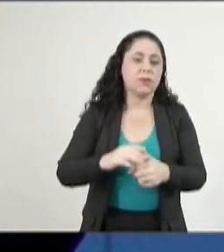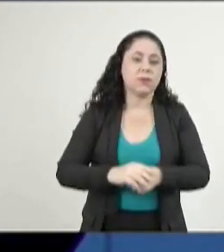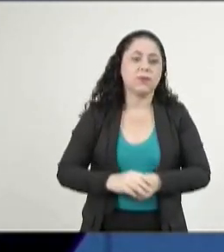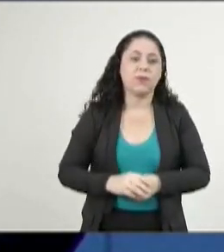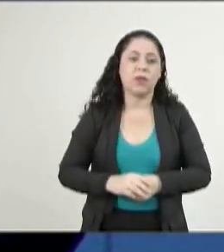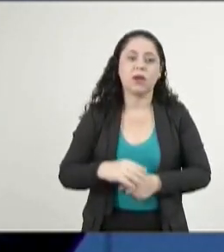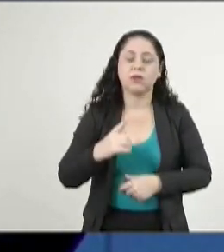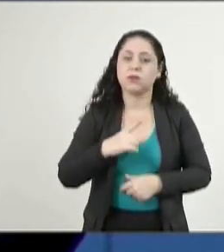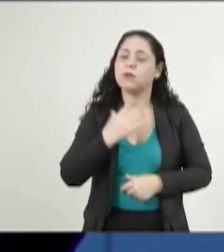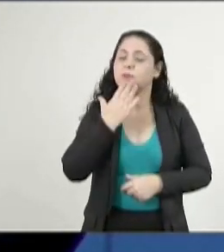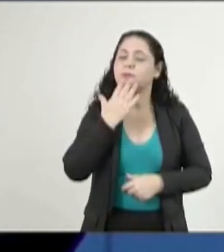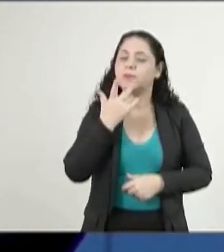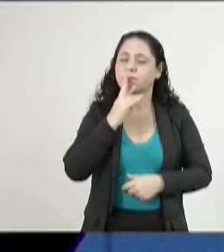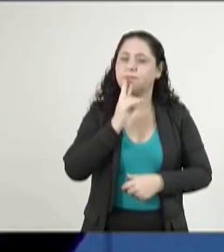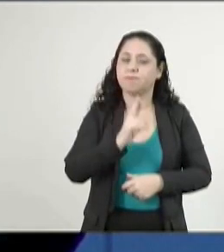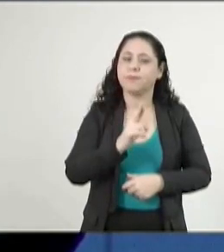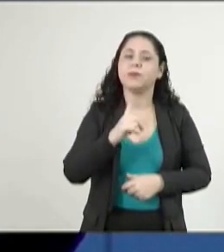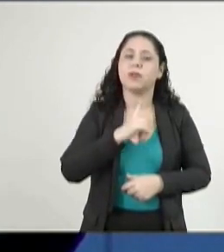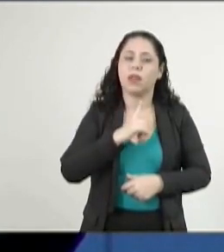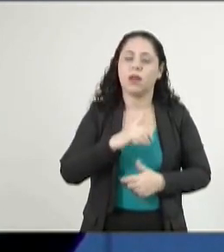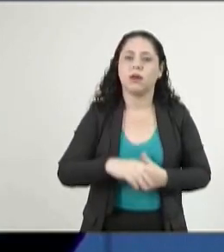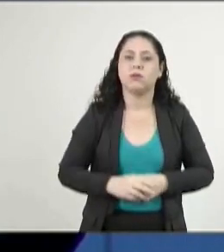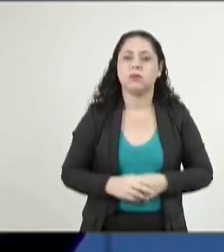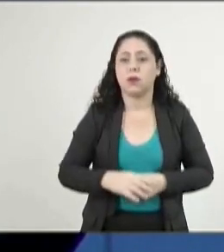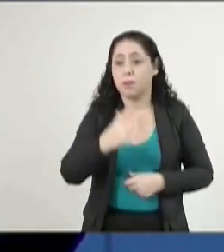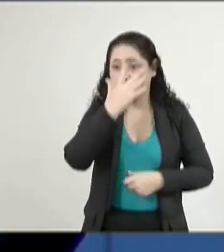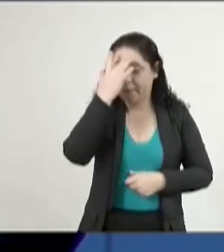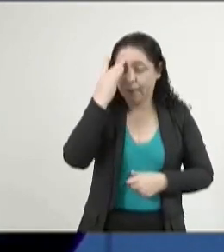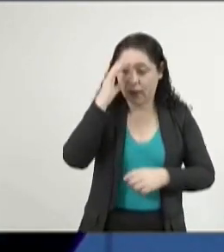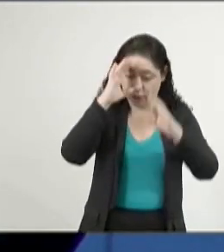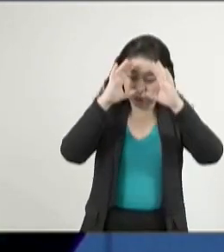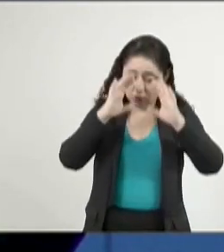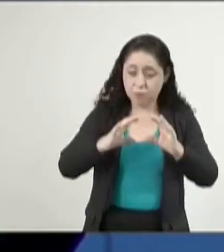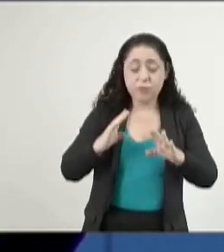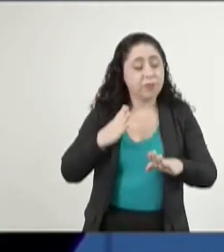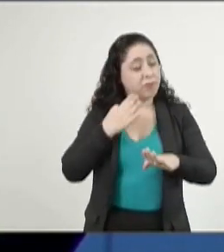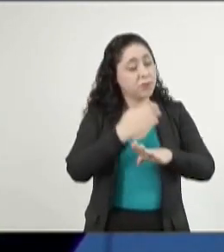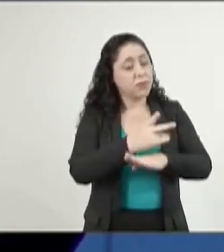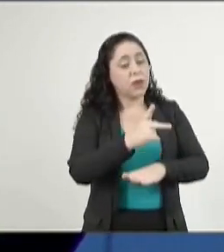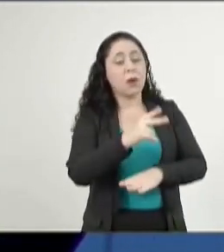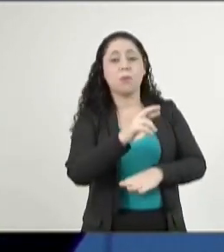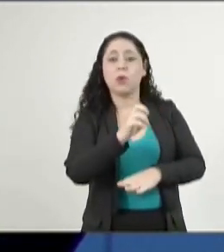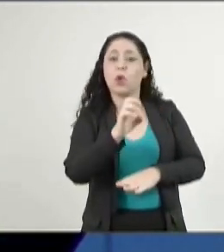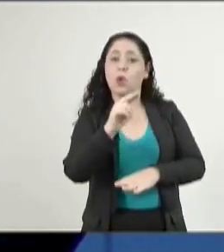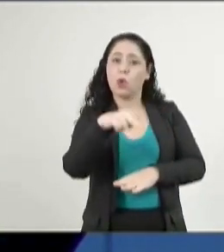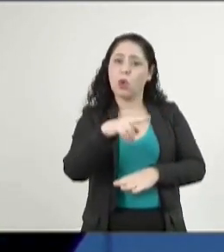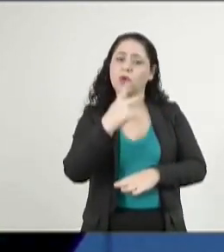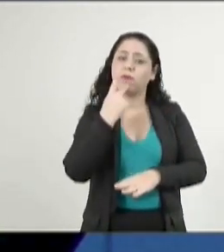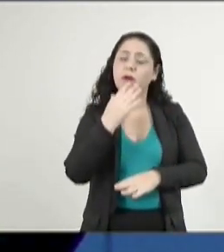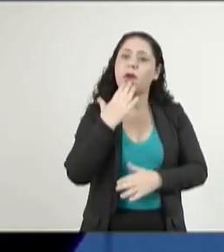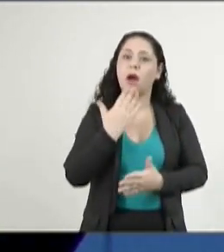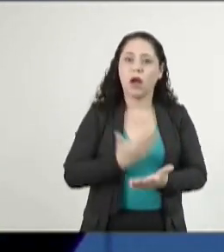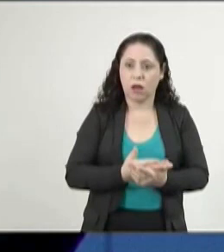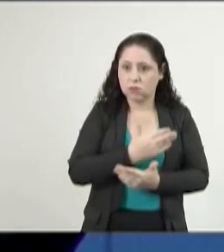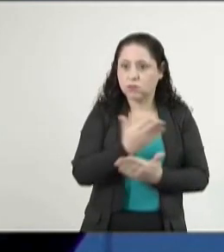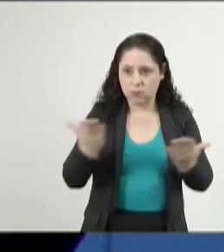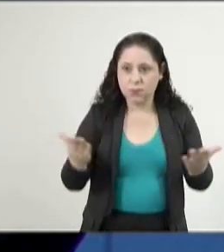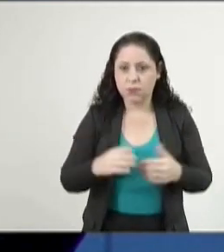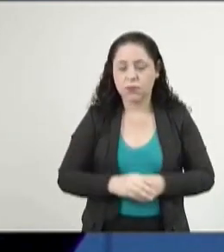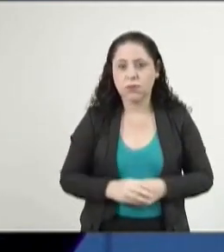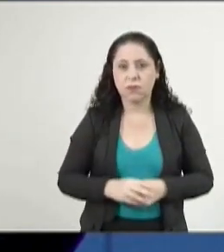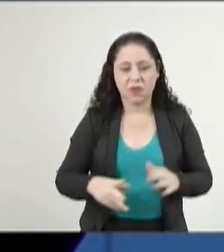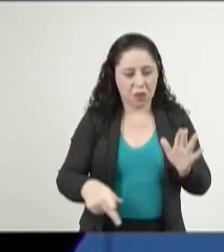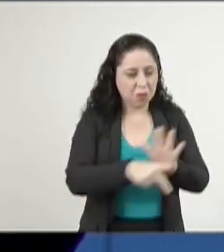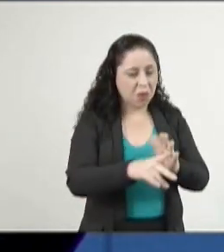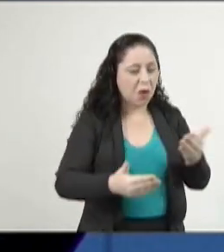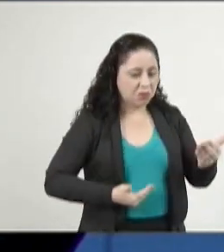E recebi uma reclamação, senhor presidente, de um cidadão que foi até o PROCON e, pasme o senhor, os